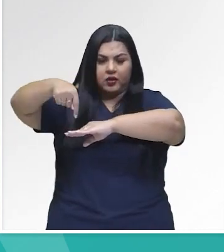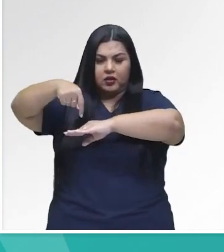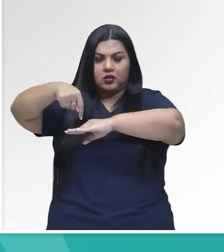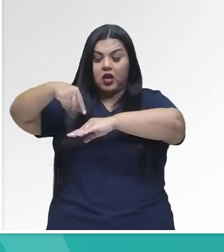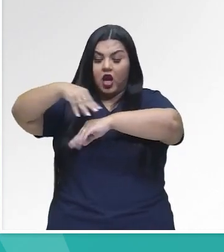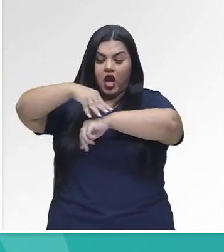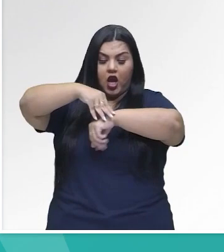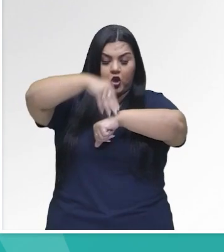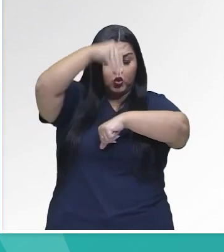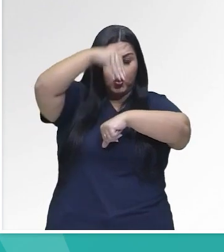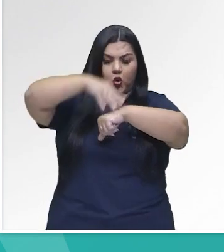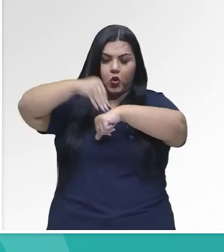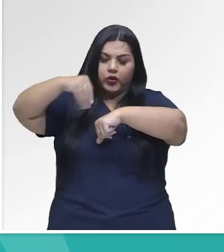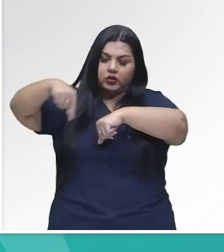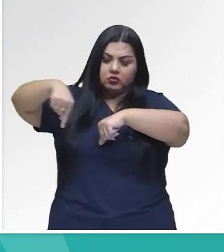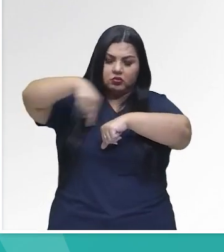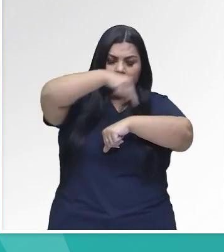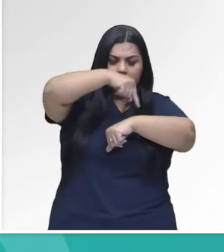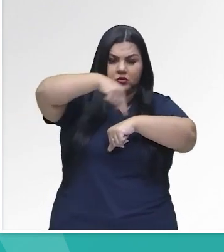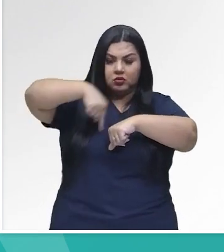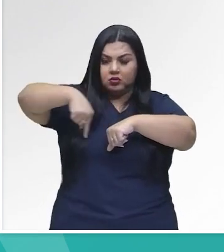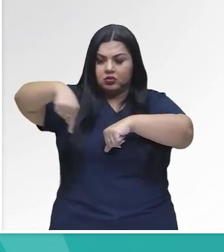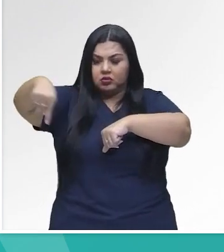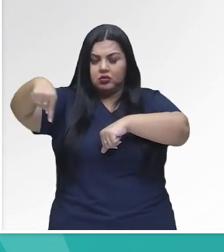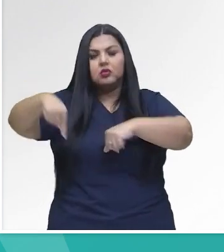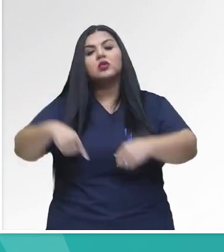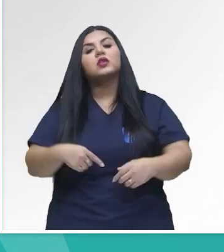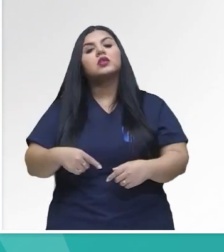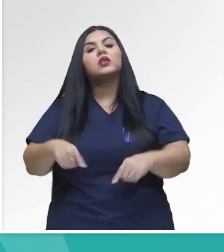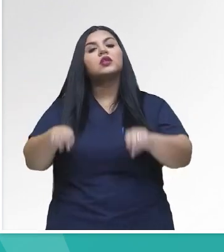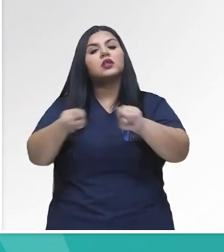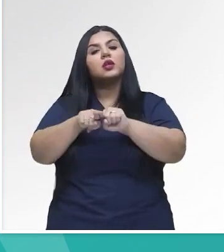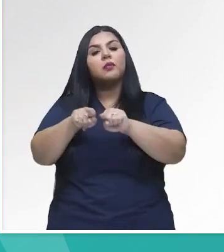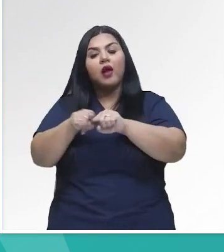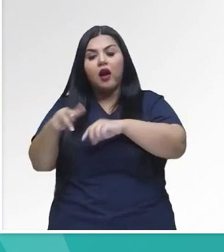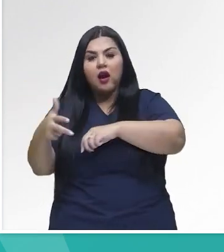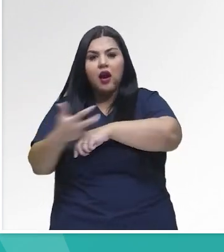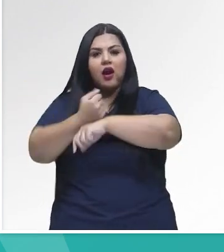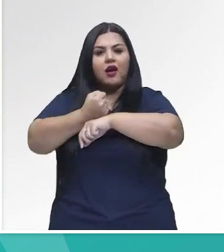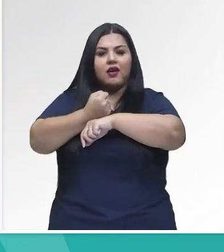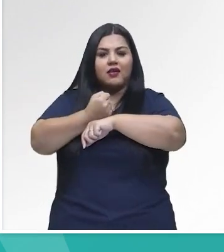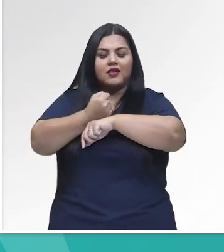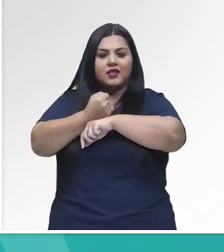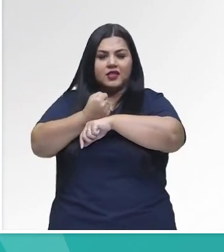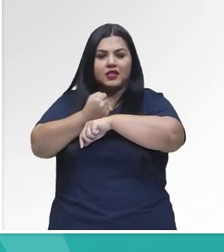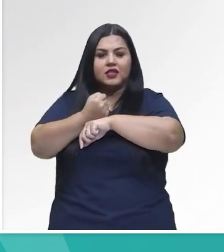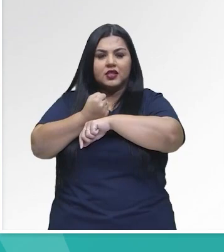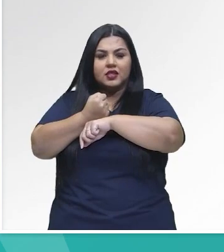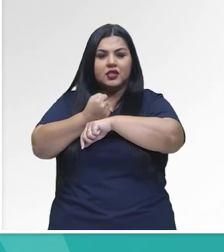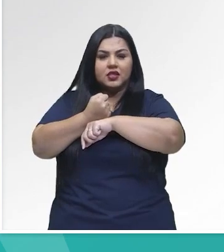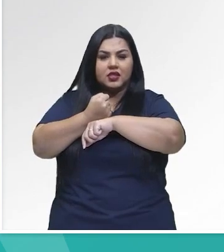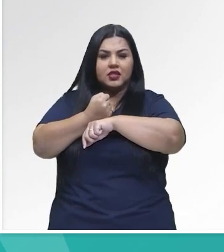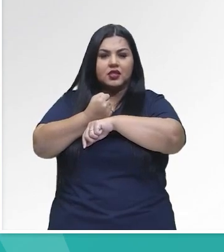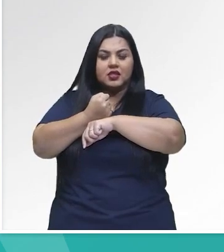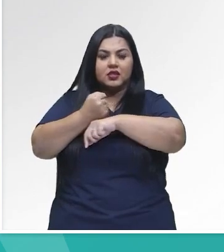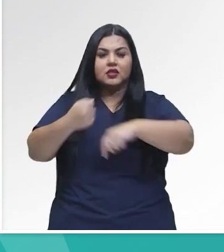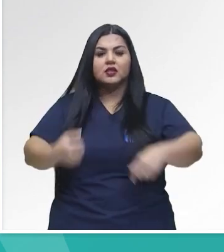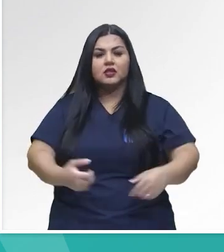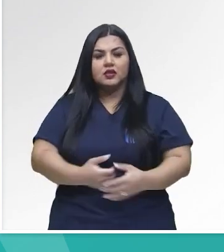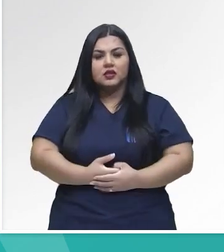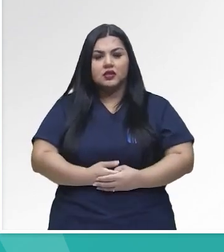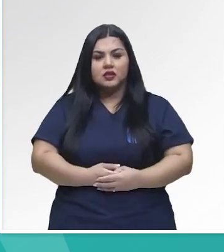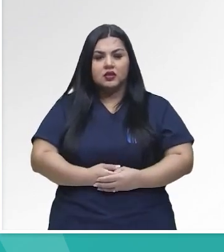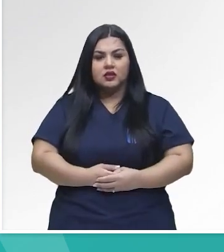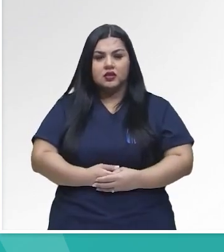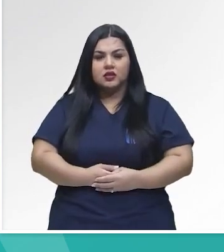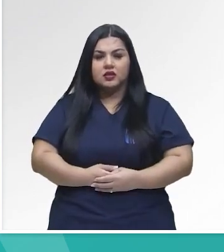horizontal e vertical, sempre. E ela captura também nessa mesma forma de deslocamento.